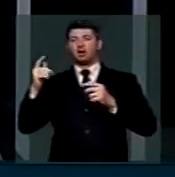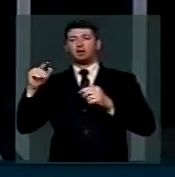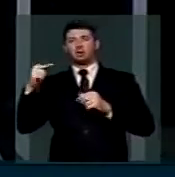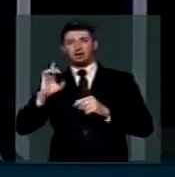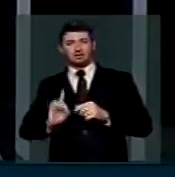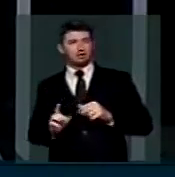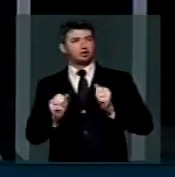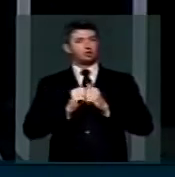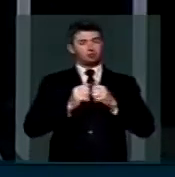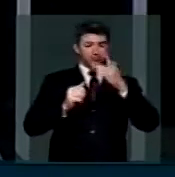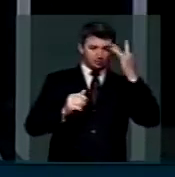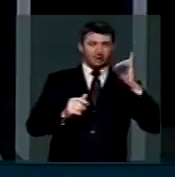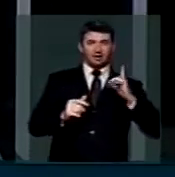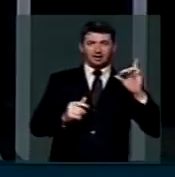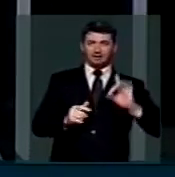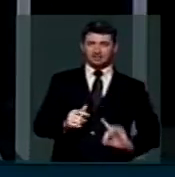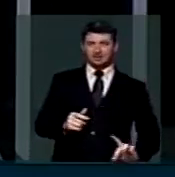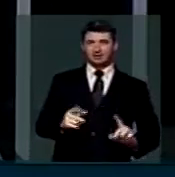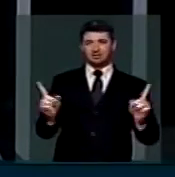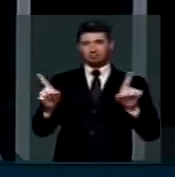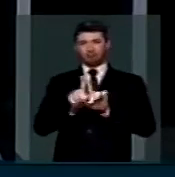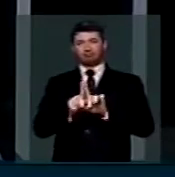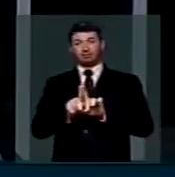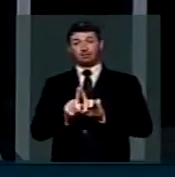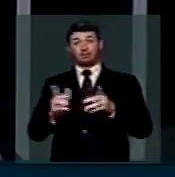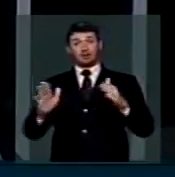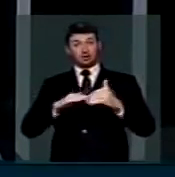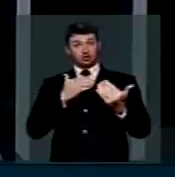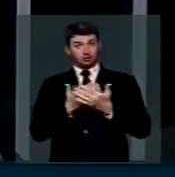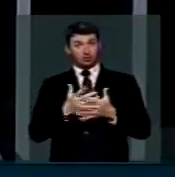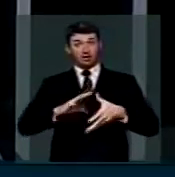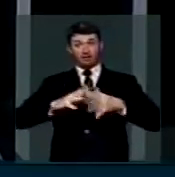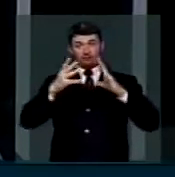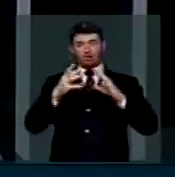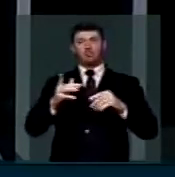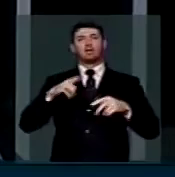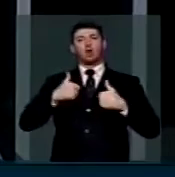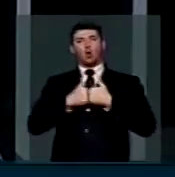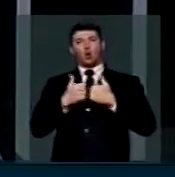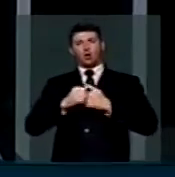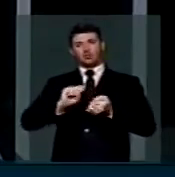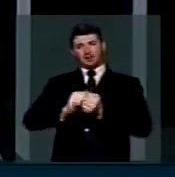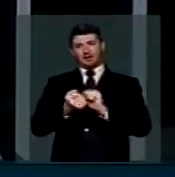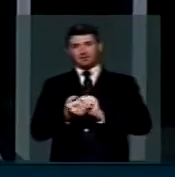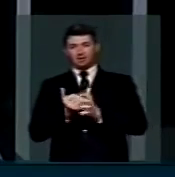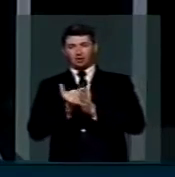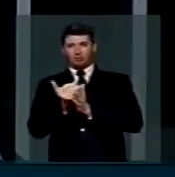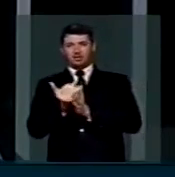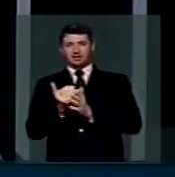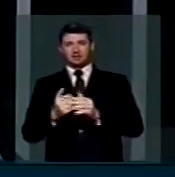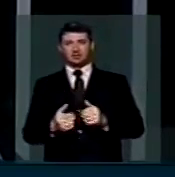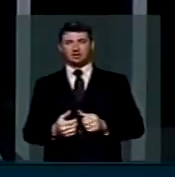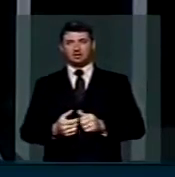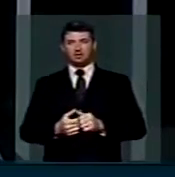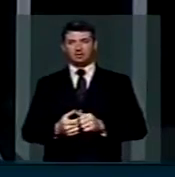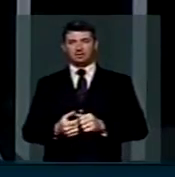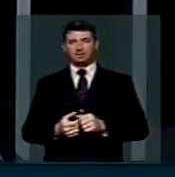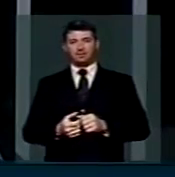Lembrou ainda o ministro, as escolas estão sendo reformadas, ônibus escolares adaptados para permitir